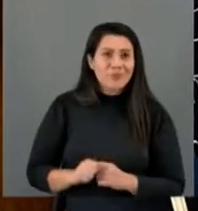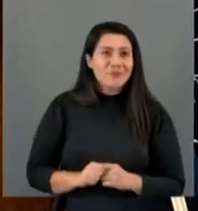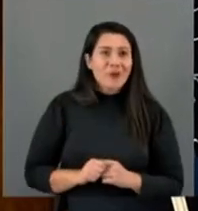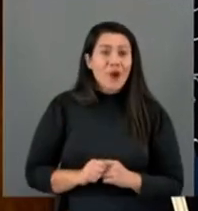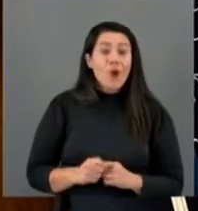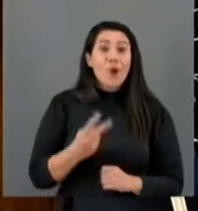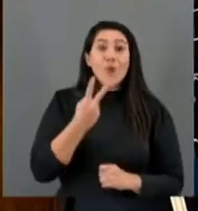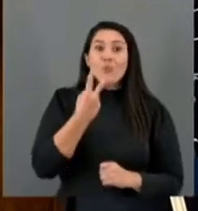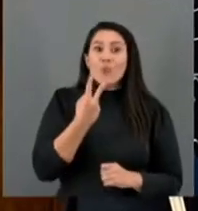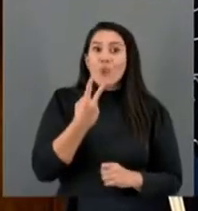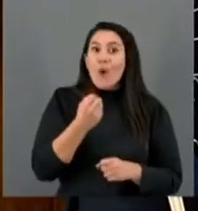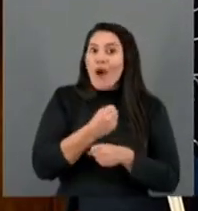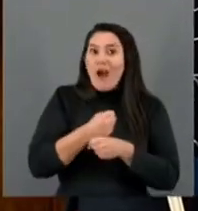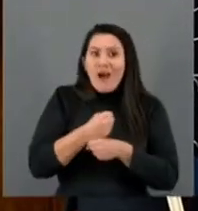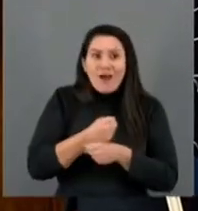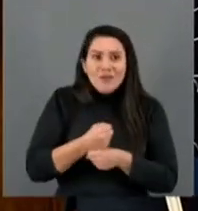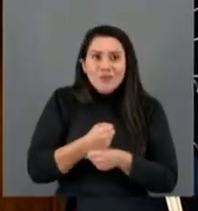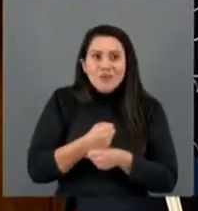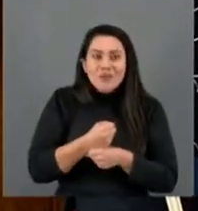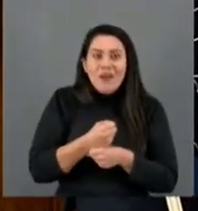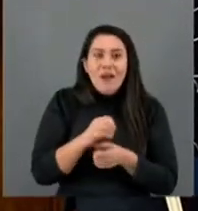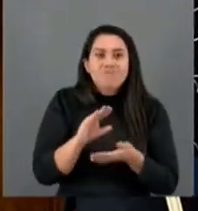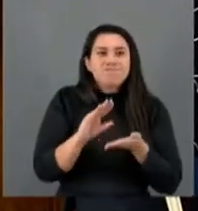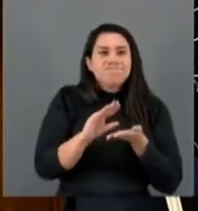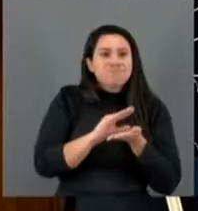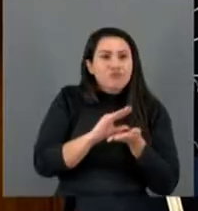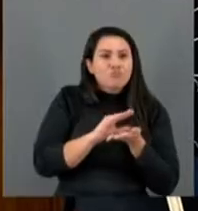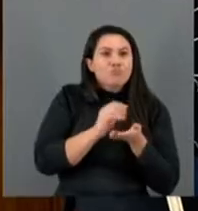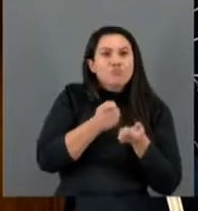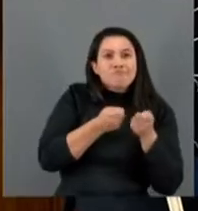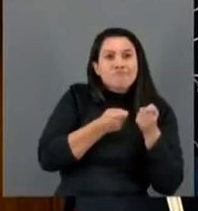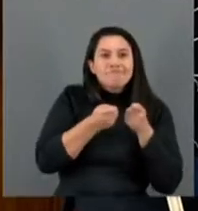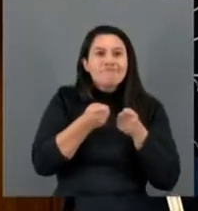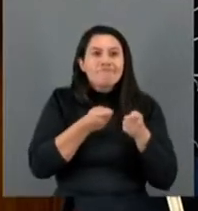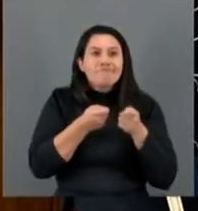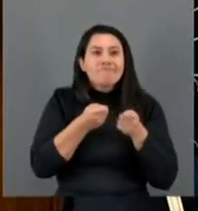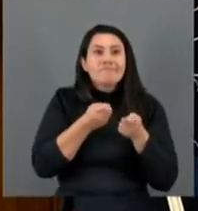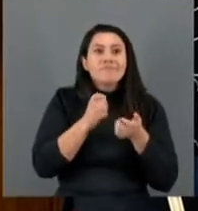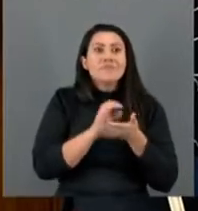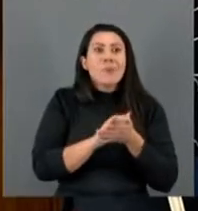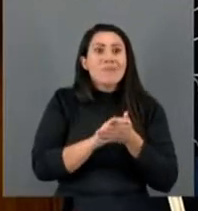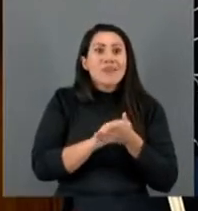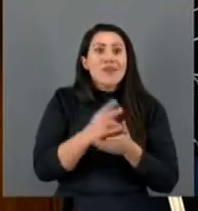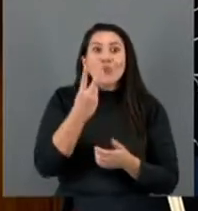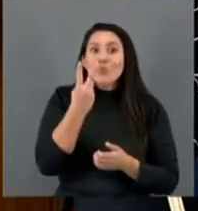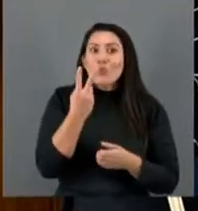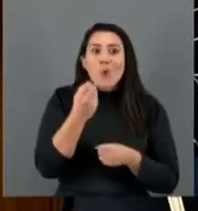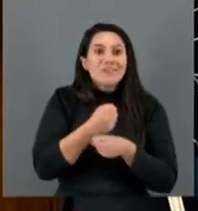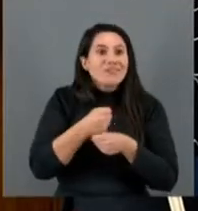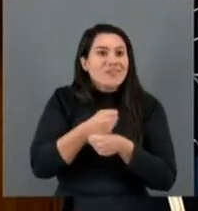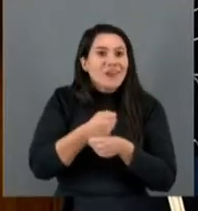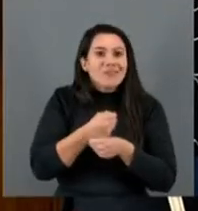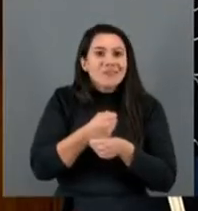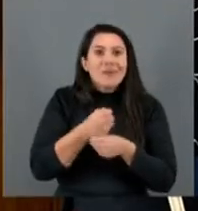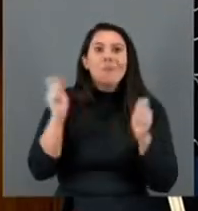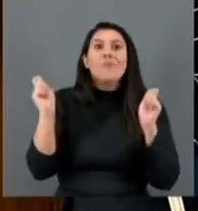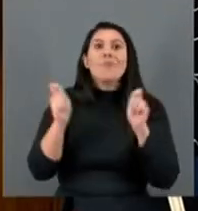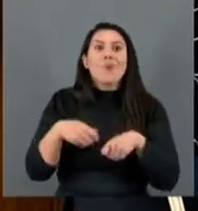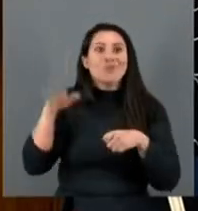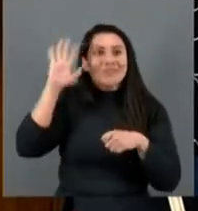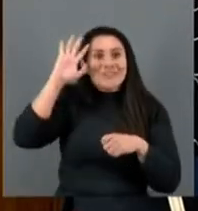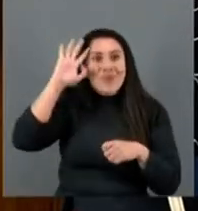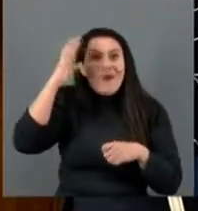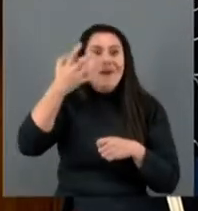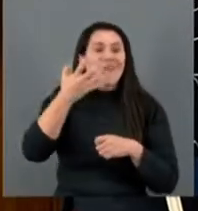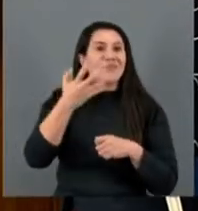economia, resolveria-se o déficit habitacional, ou seja, todos os brasileiros teriam uma casa decente, digna